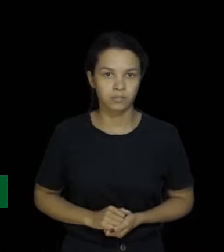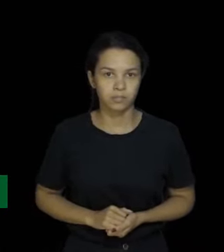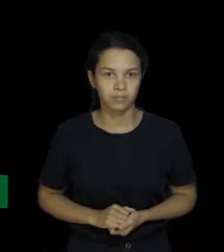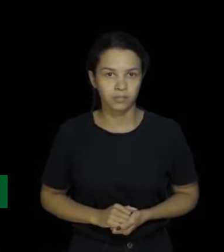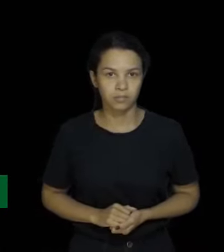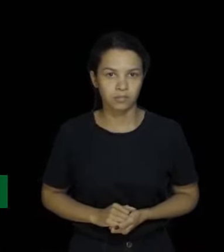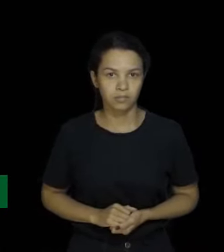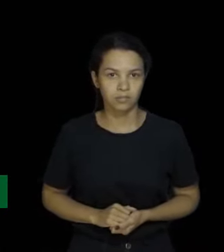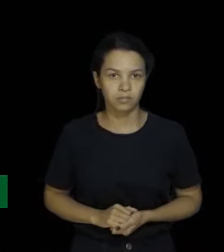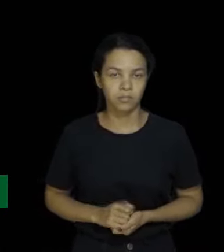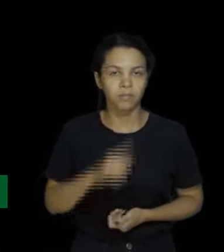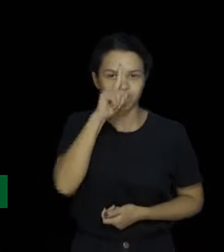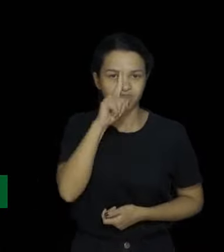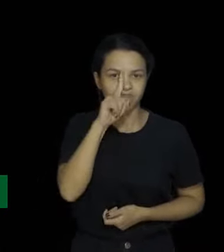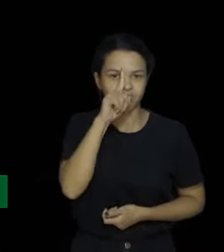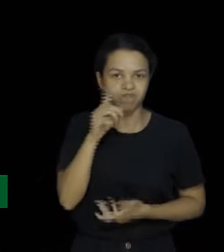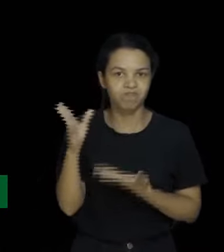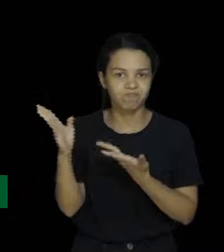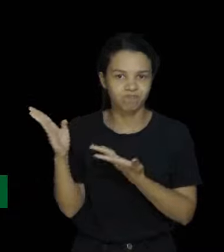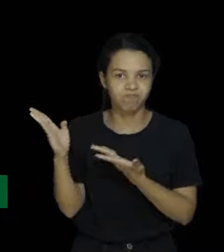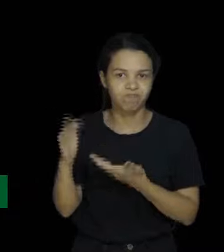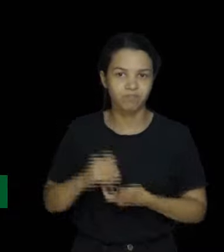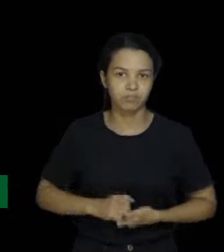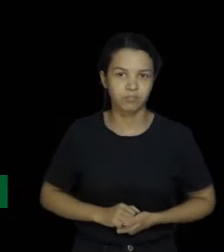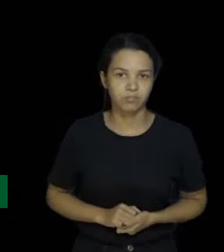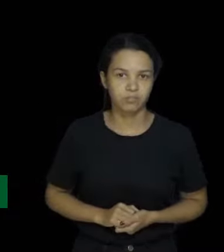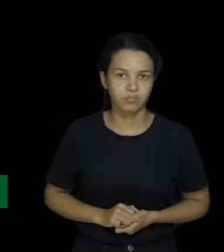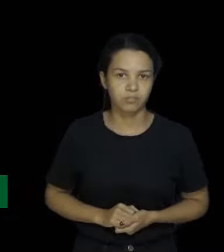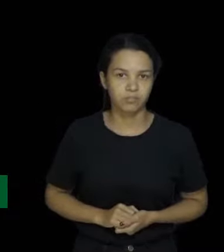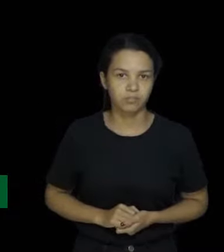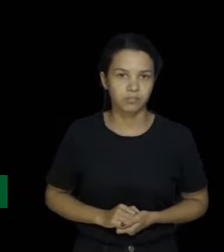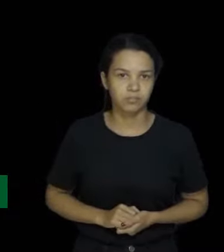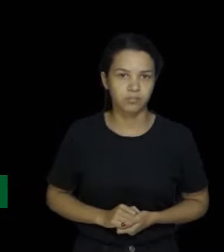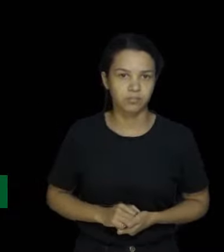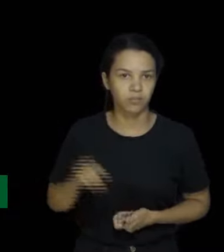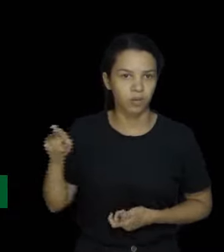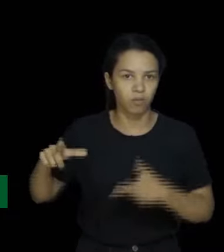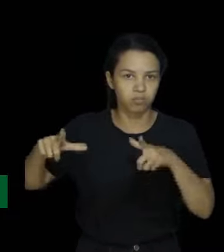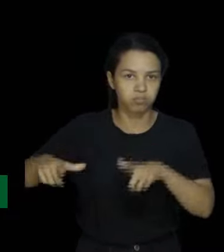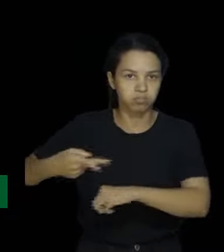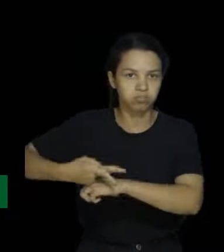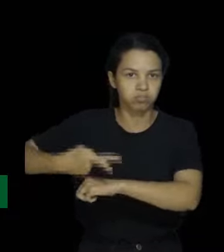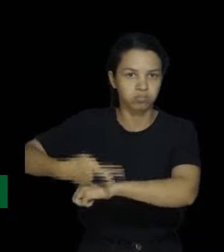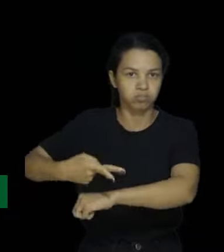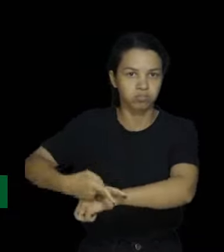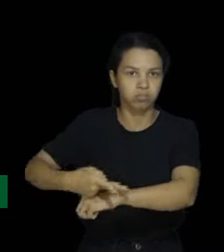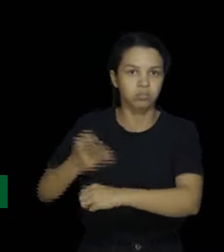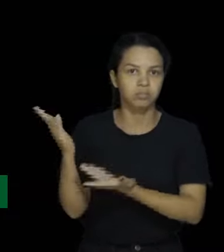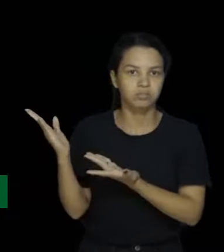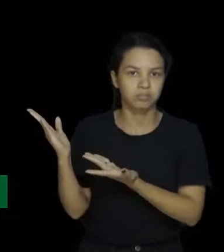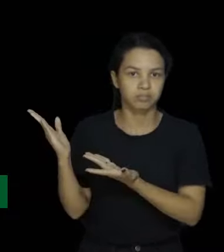Olha o perigo um quarto é um leite Olha só o leite